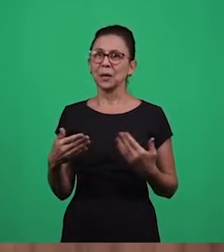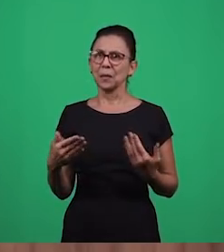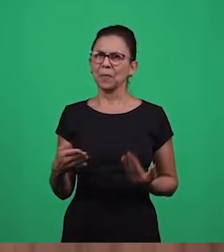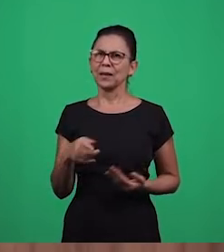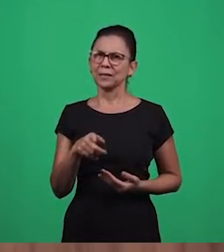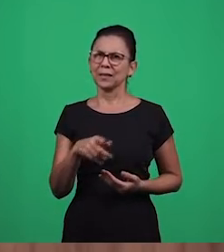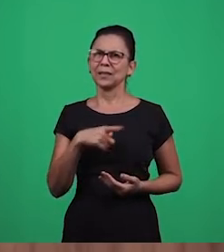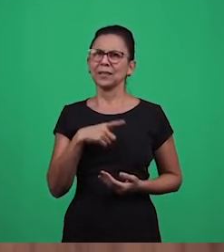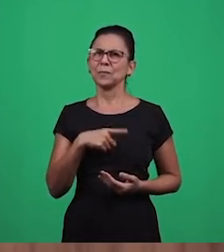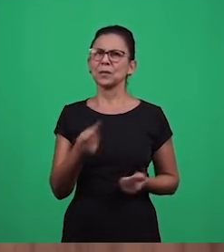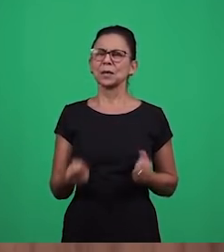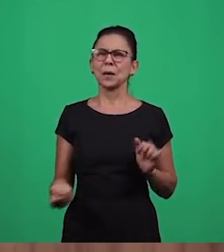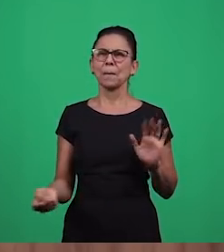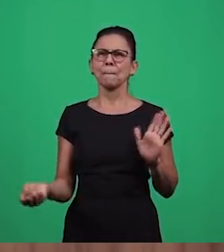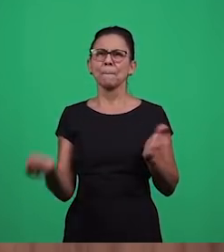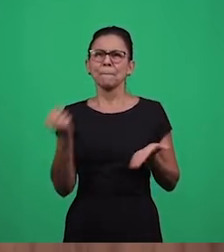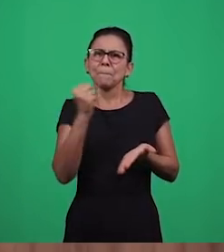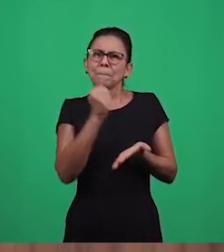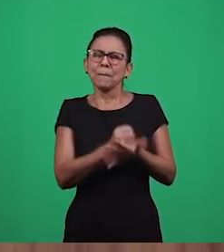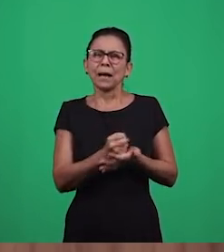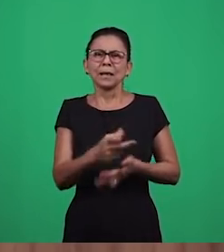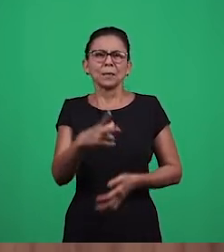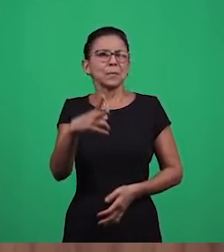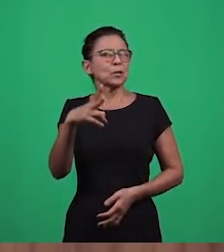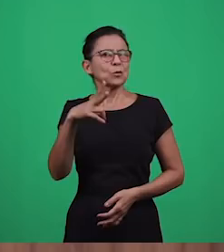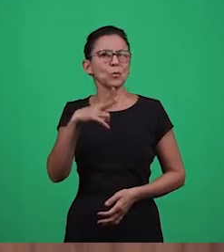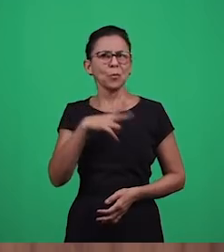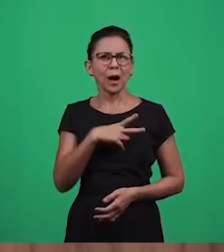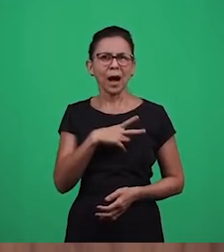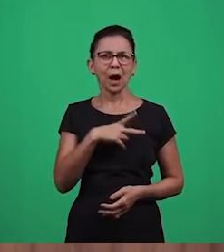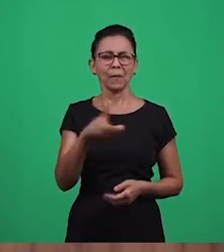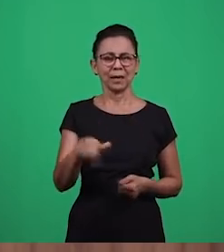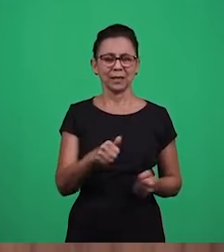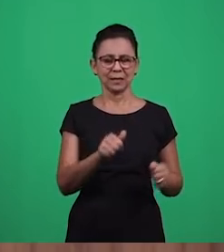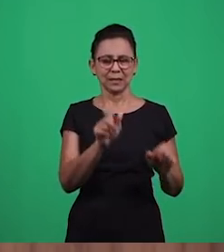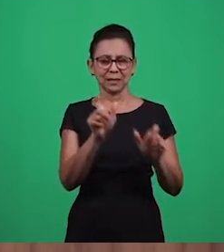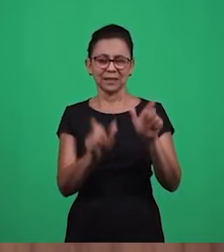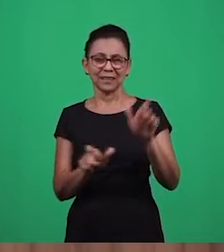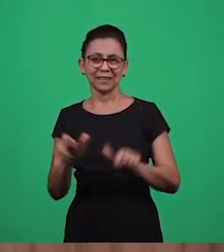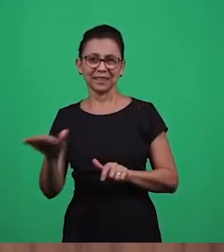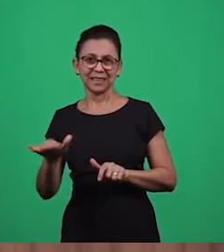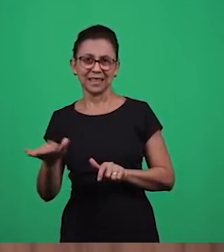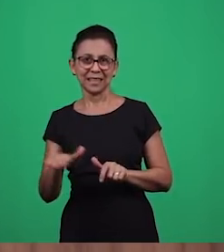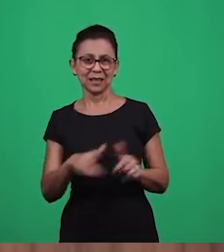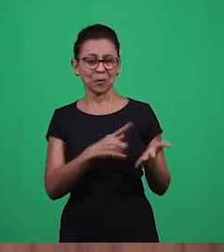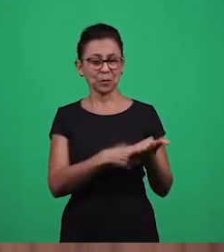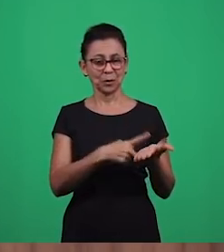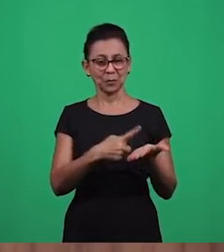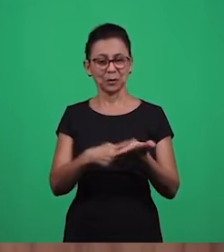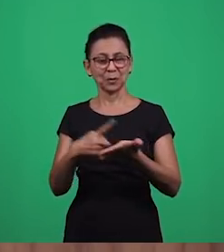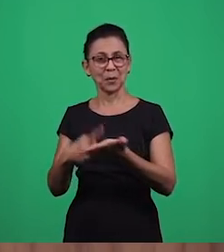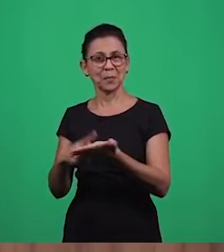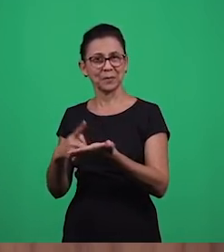marcas pessoais, marcas da sua singularidade. Elas combinam, elas constroem